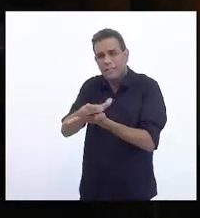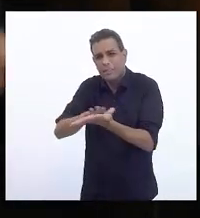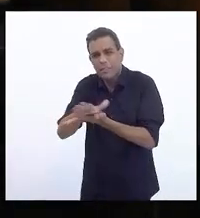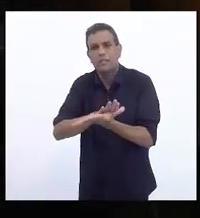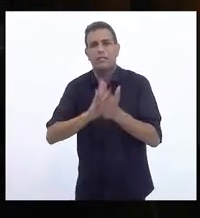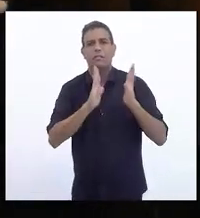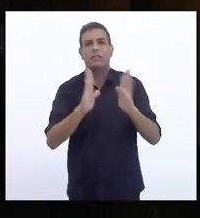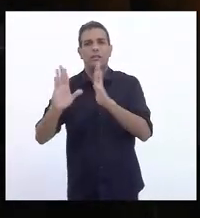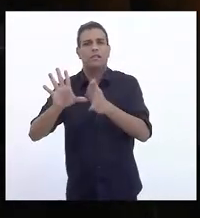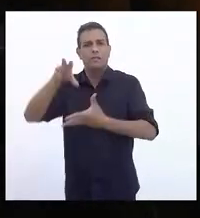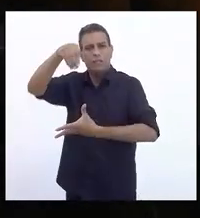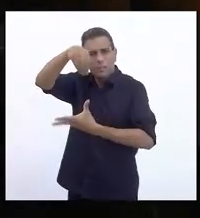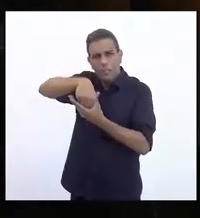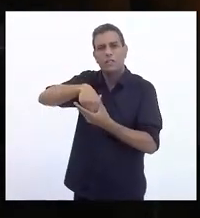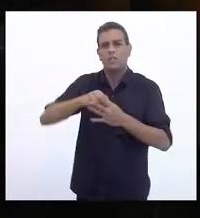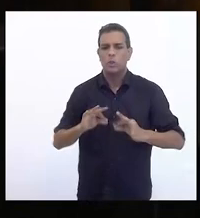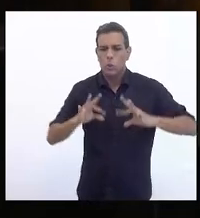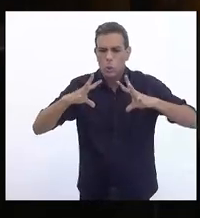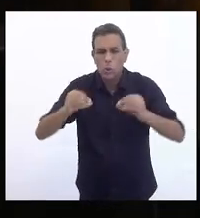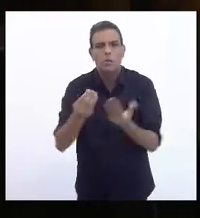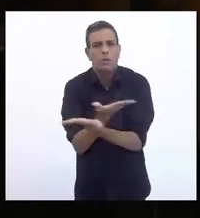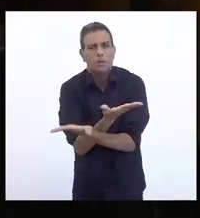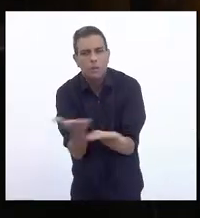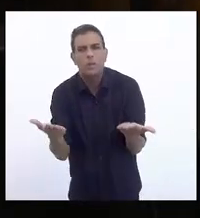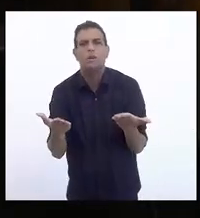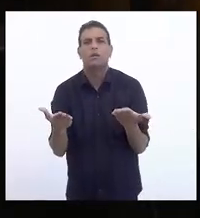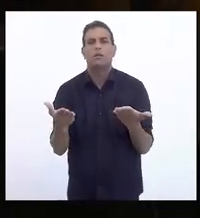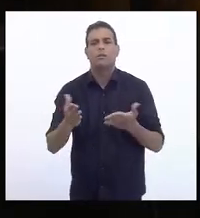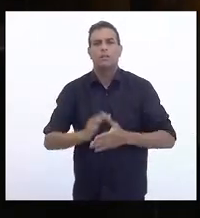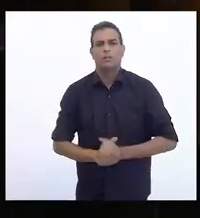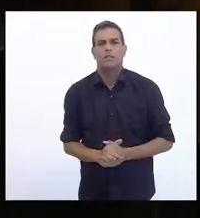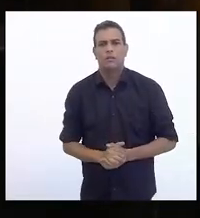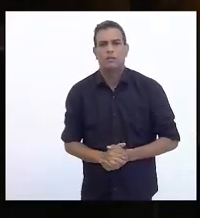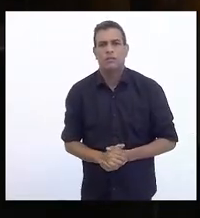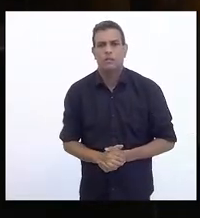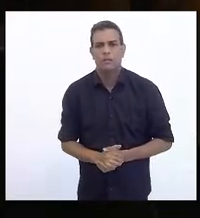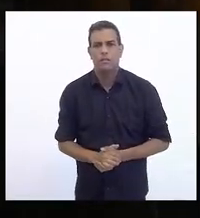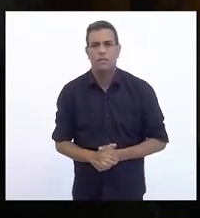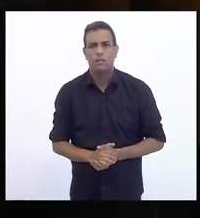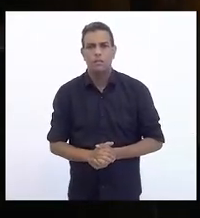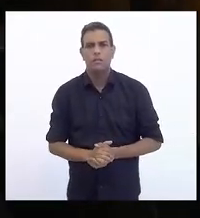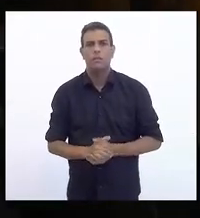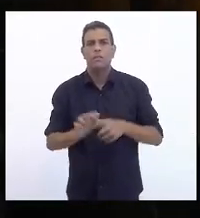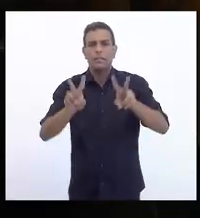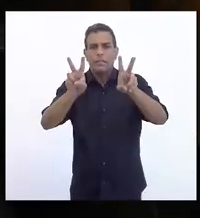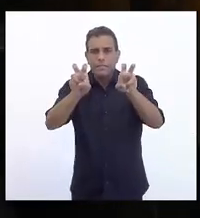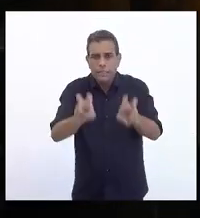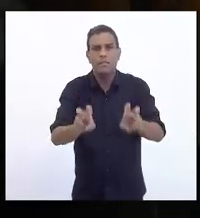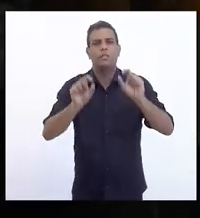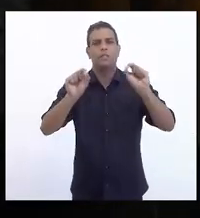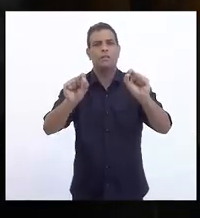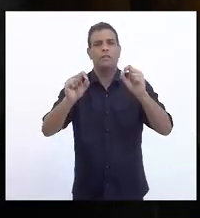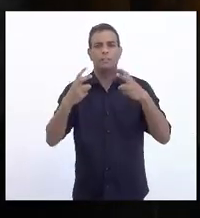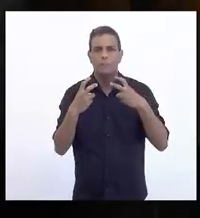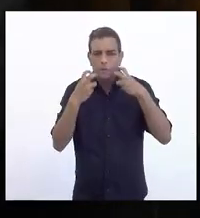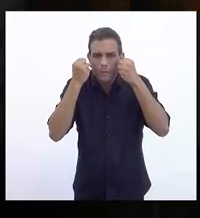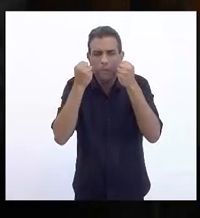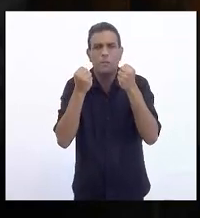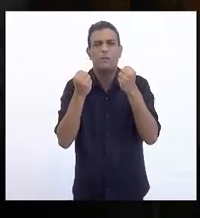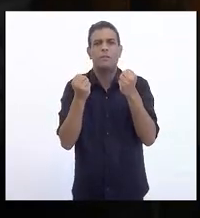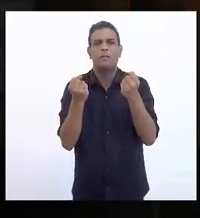aqui, pela carreira de vocês e pela salvação do ensino superior na Zona Oeste, mas acho uma vergonha e